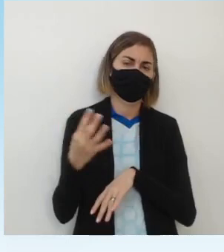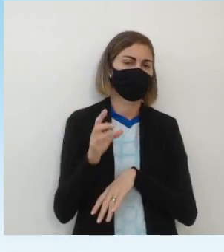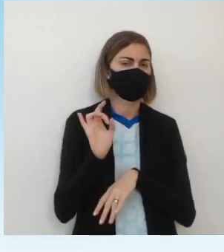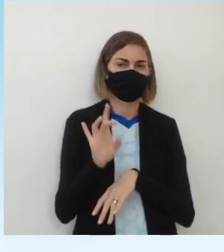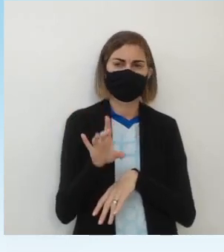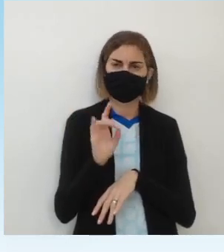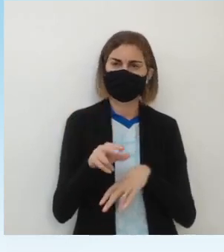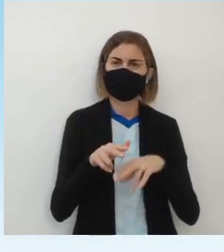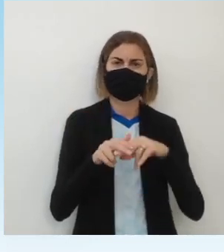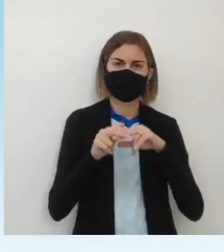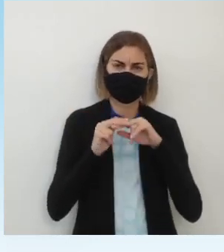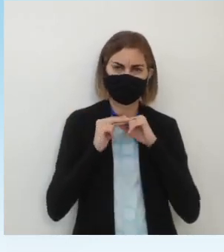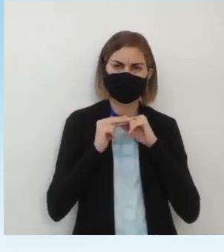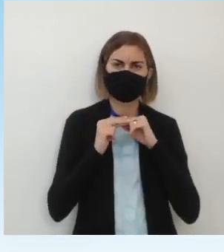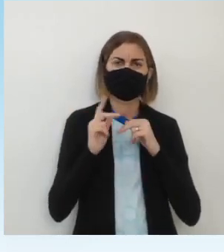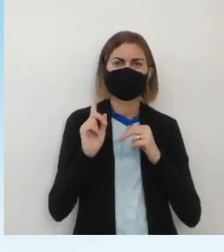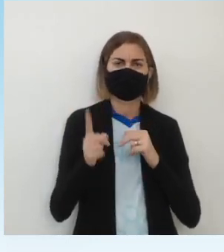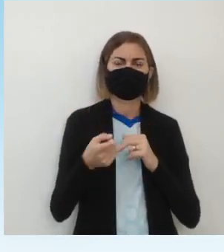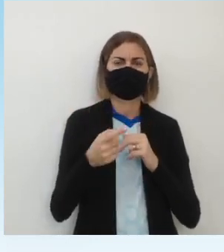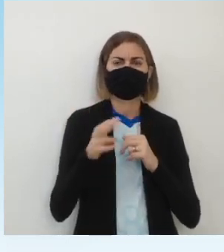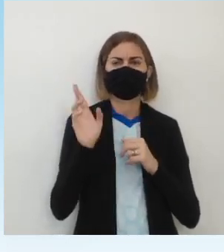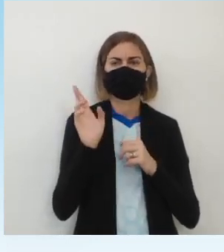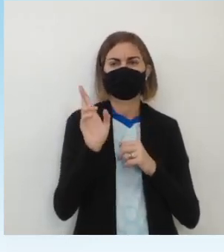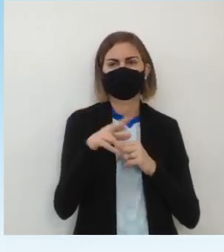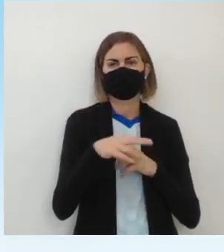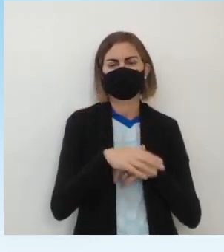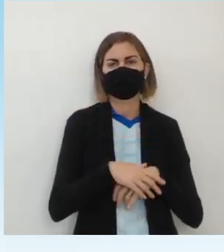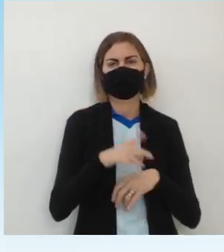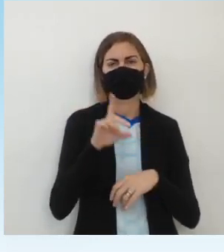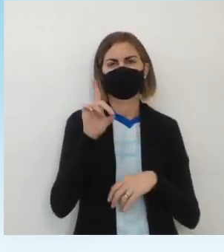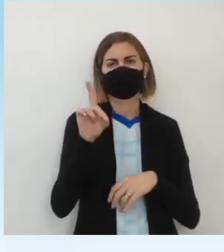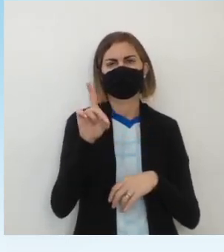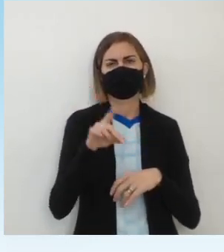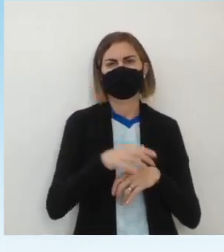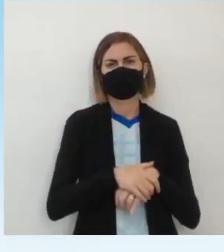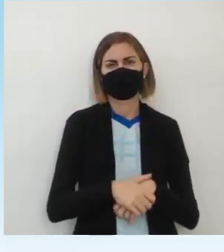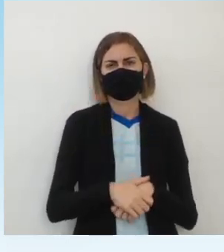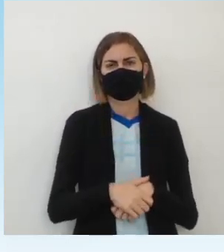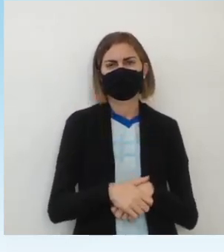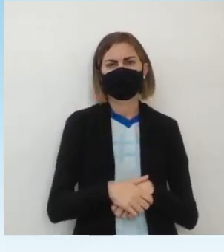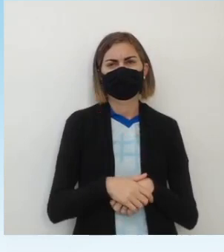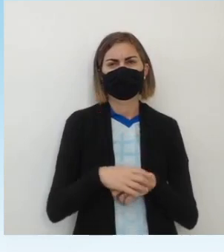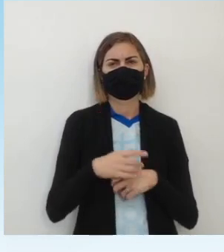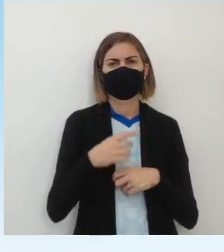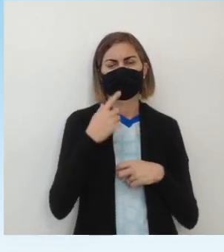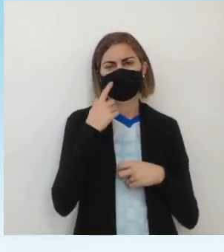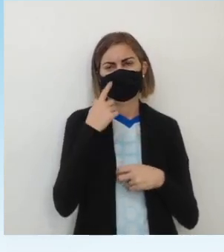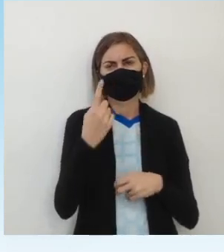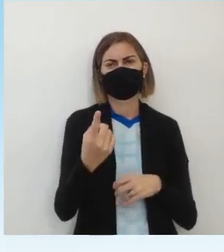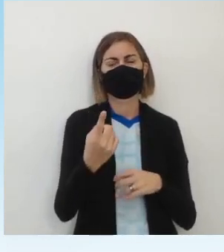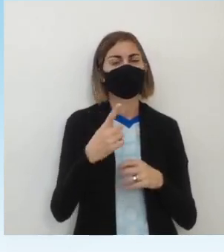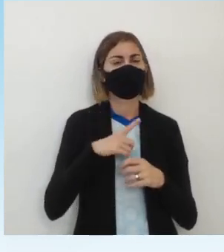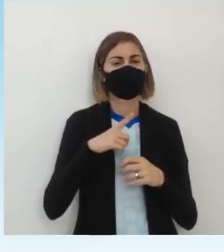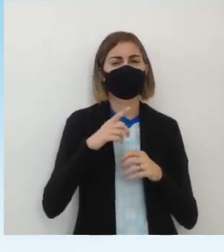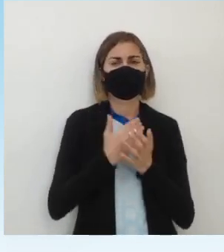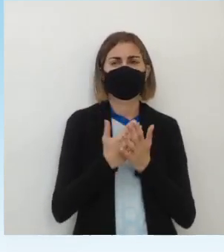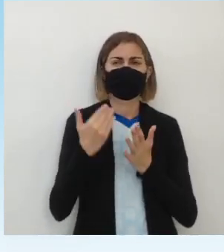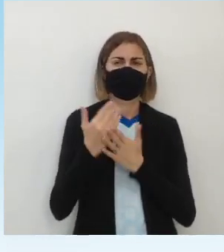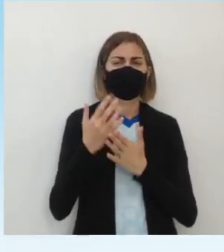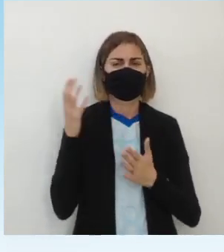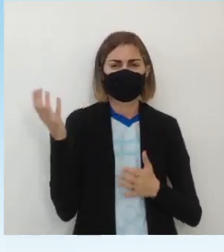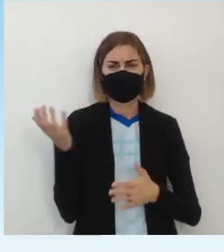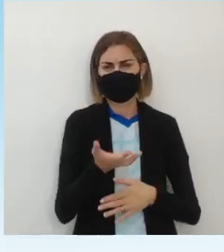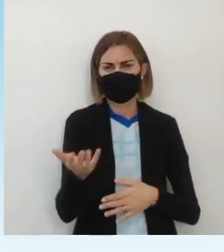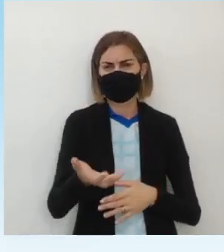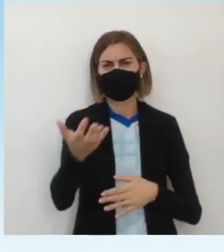Só por isso, a gente já mata a resposta como letra D. Ele também pergunta qual o gás mais rápido